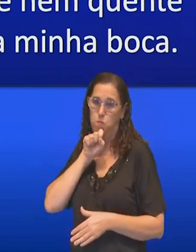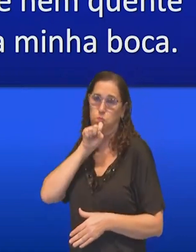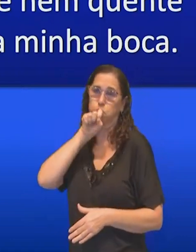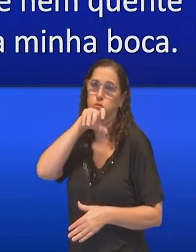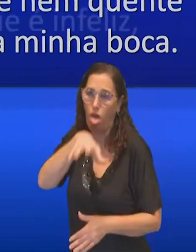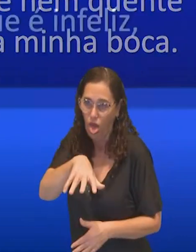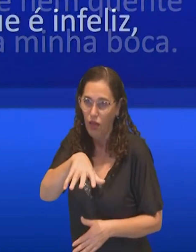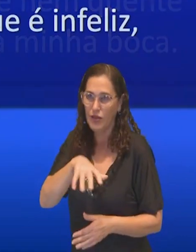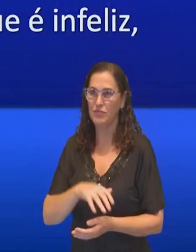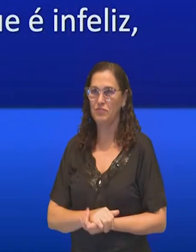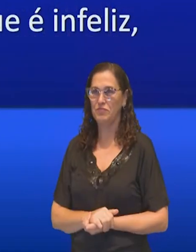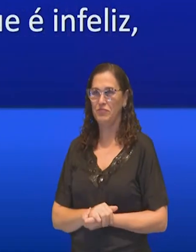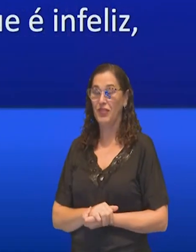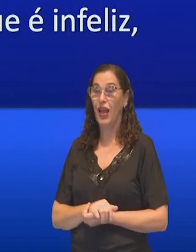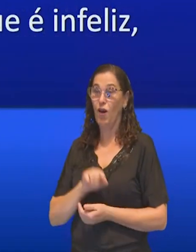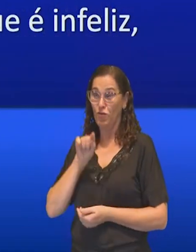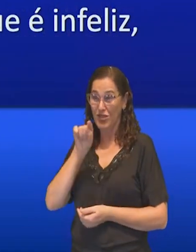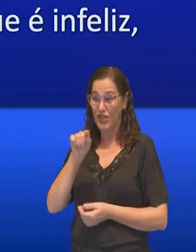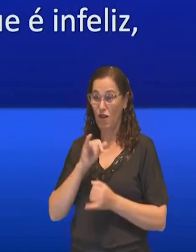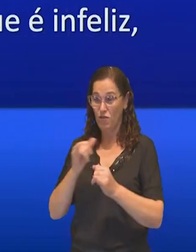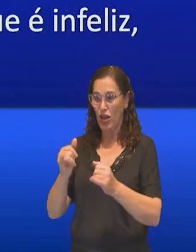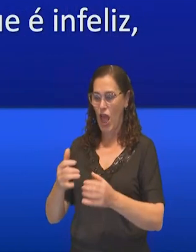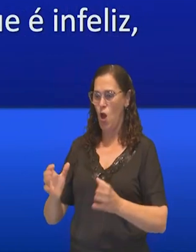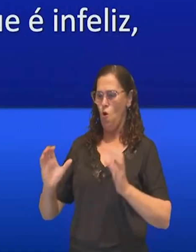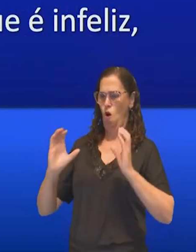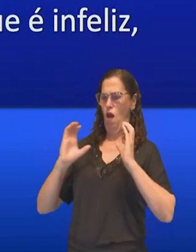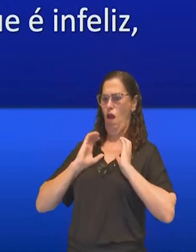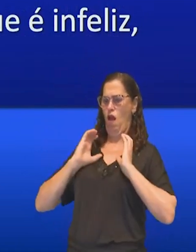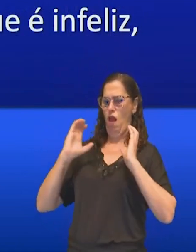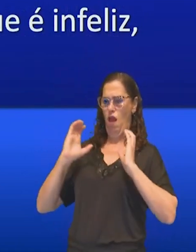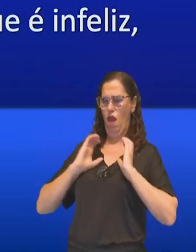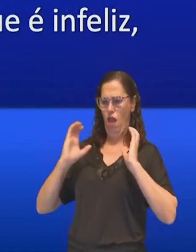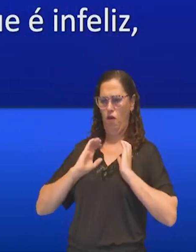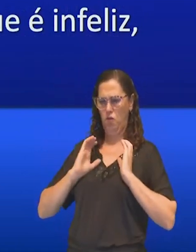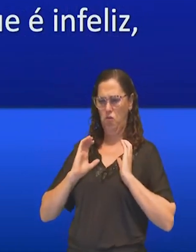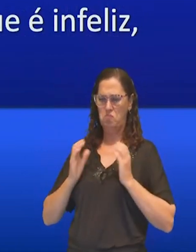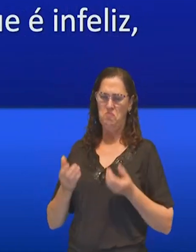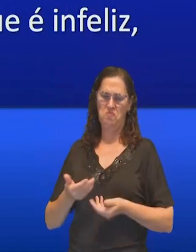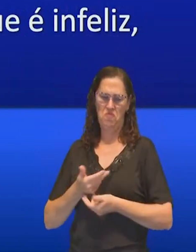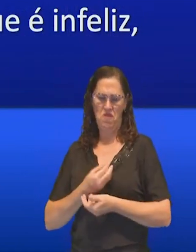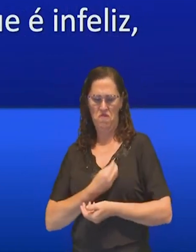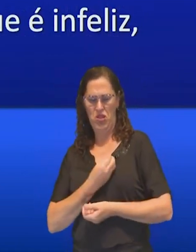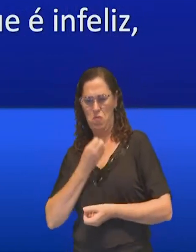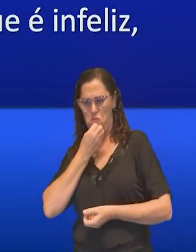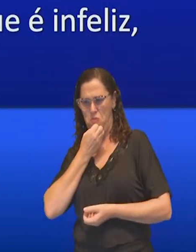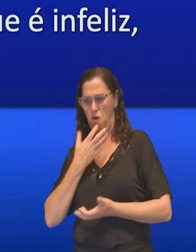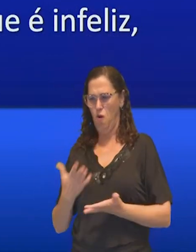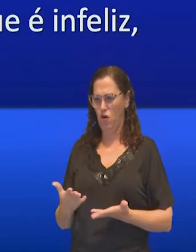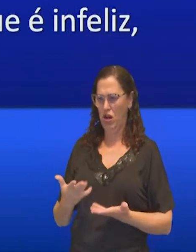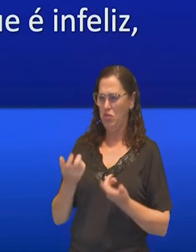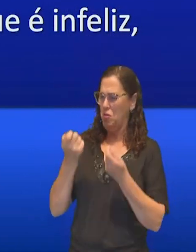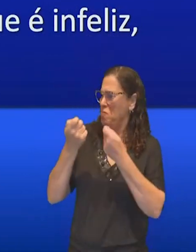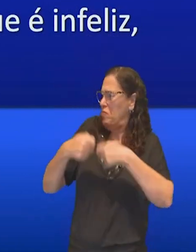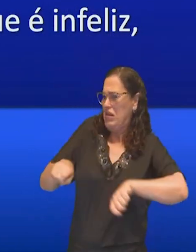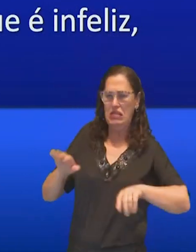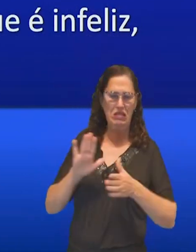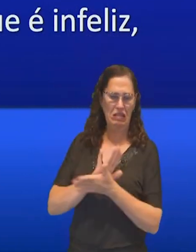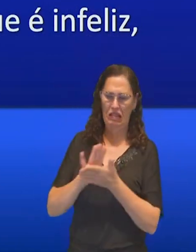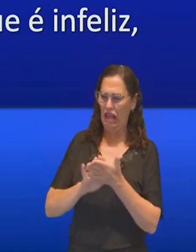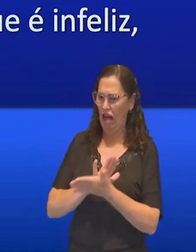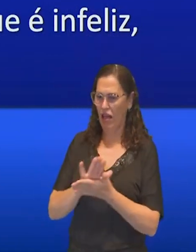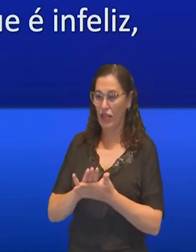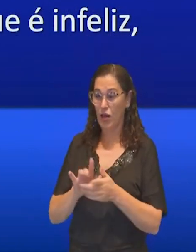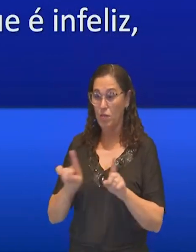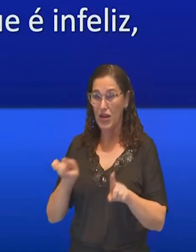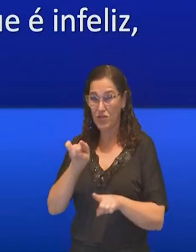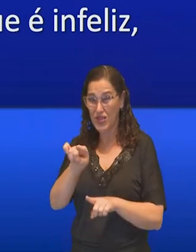minha boca. Você diz: sou rico, estou bem de vida e não preciso de nada.